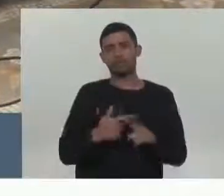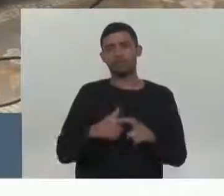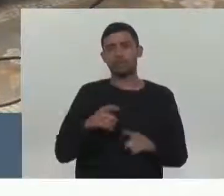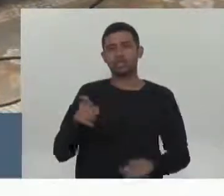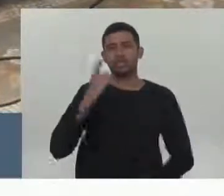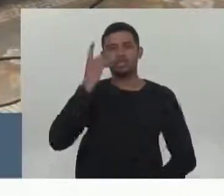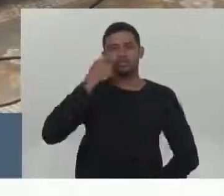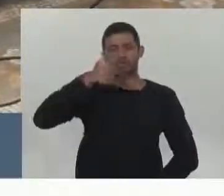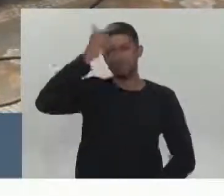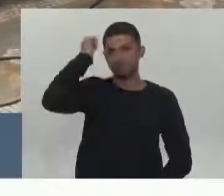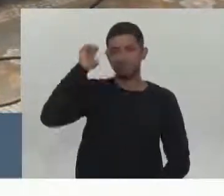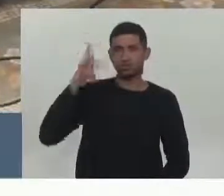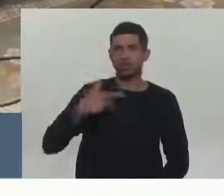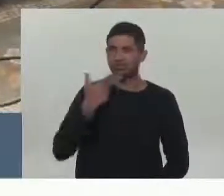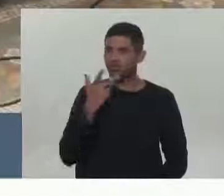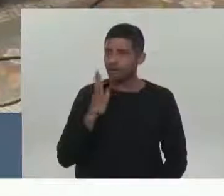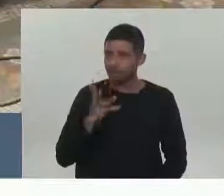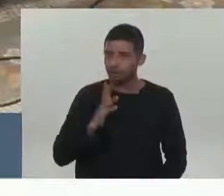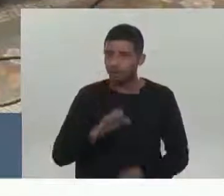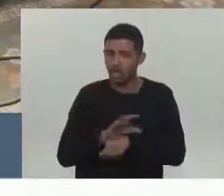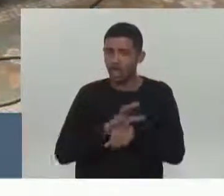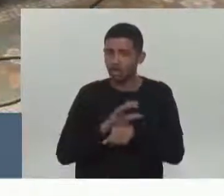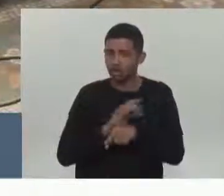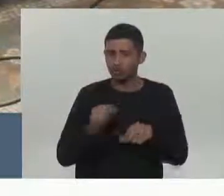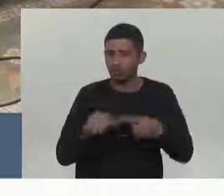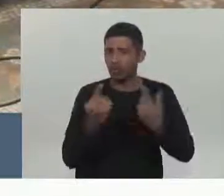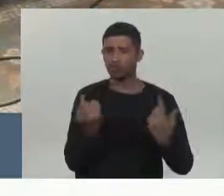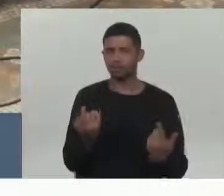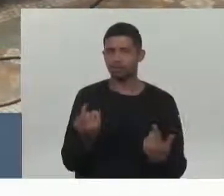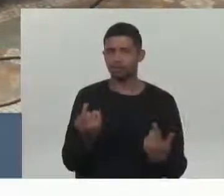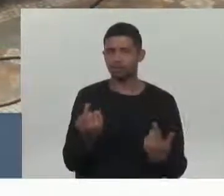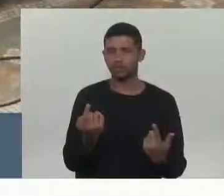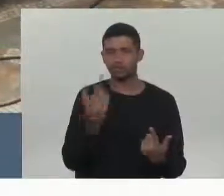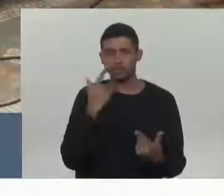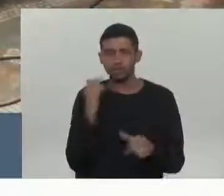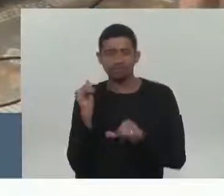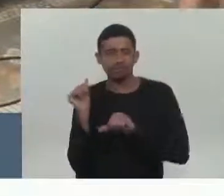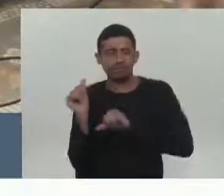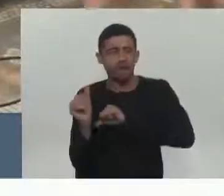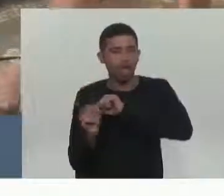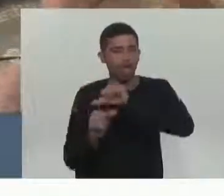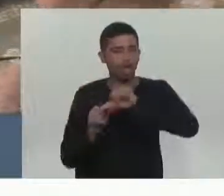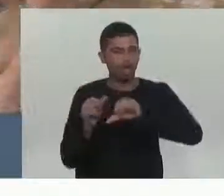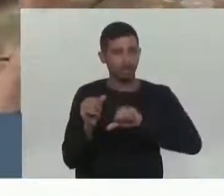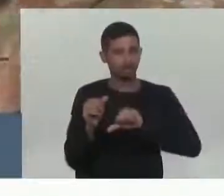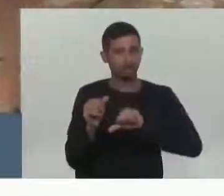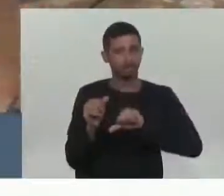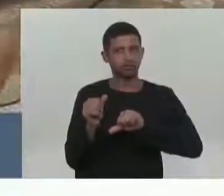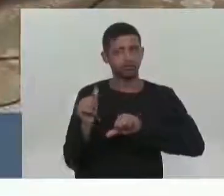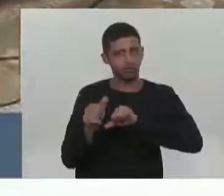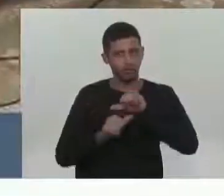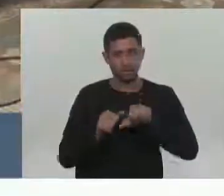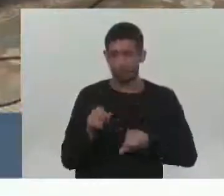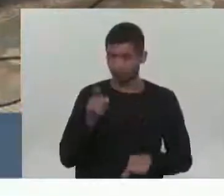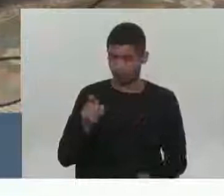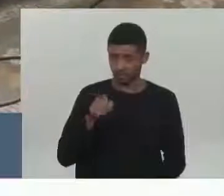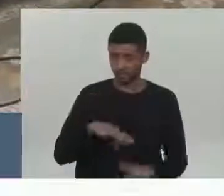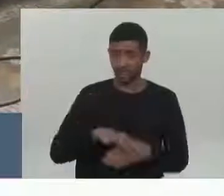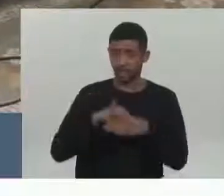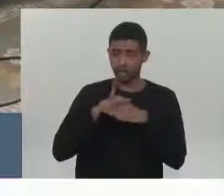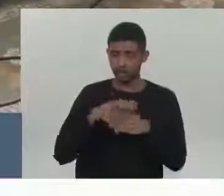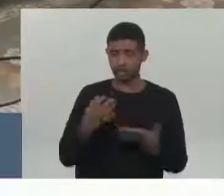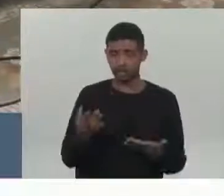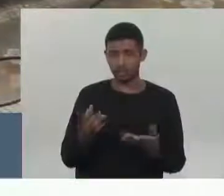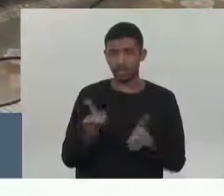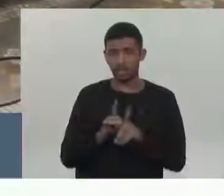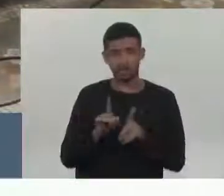tinha trazido a inconstitucionalidade desta manobra. E aí é manobra feita por senhor enquanto líder e